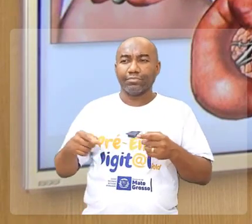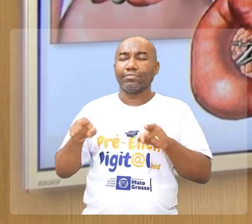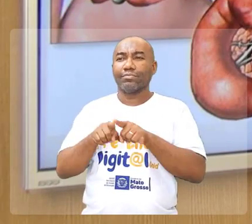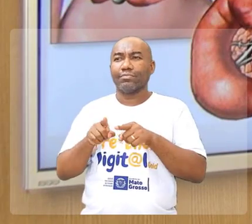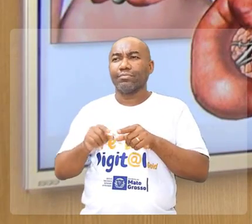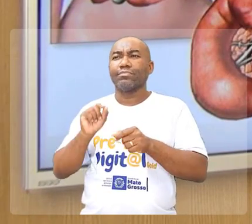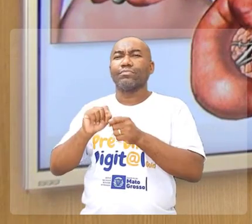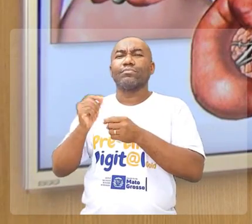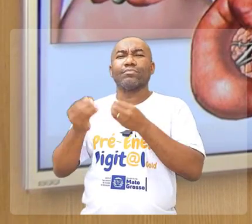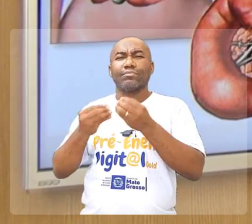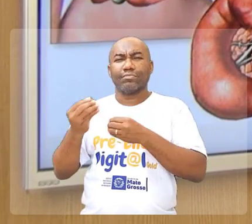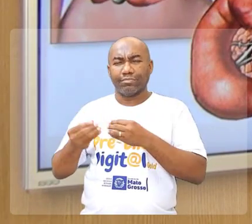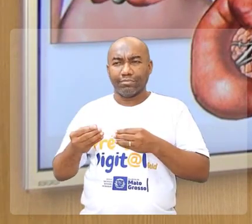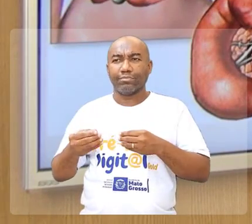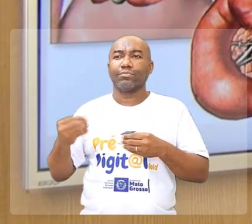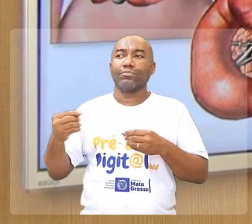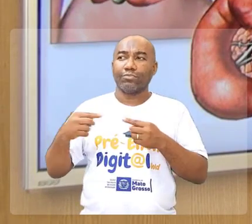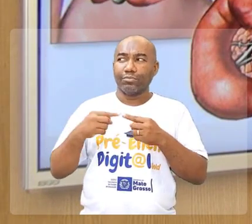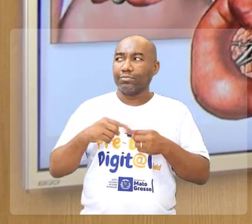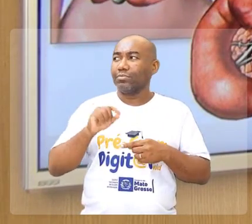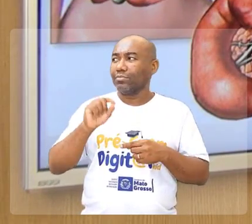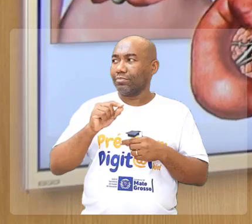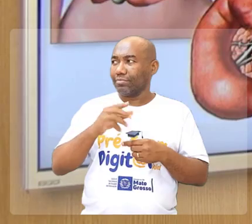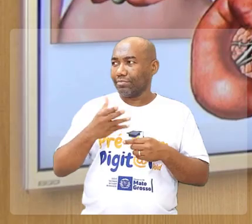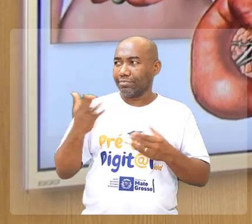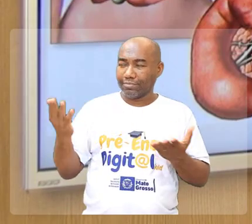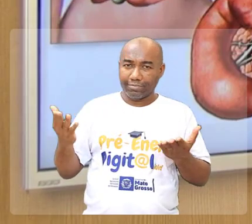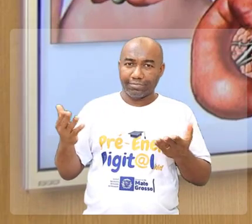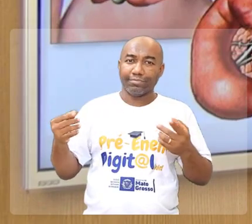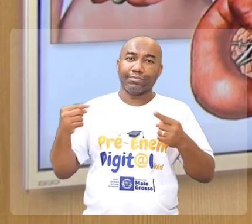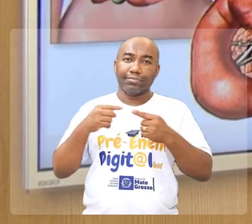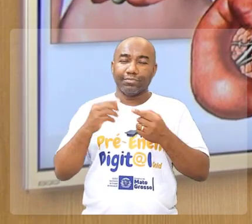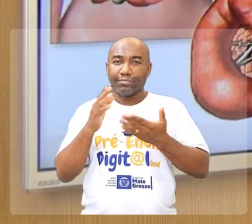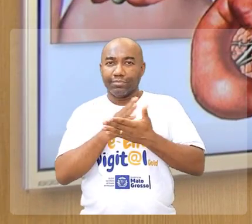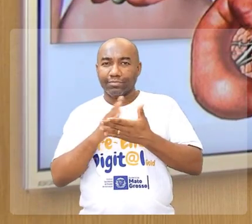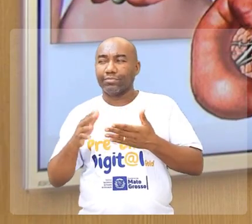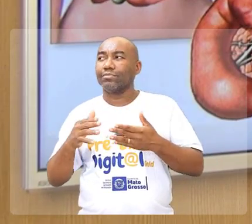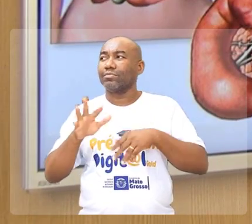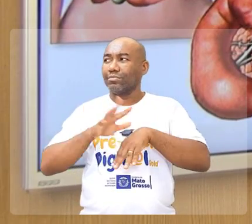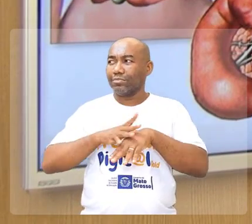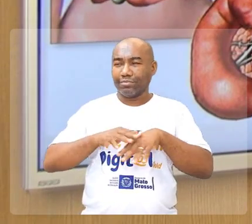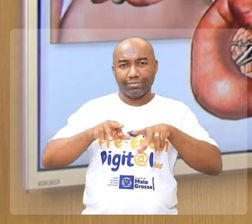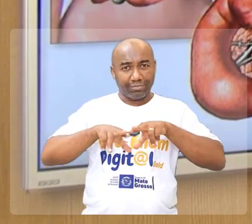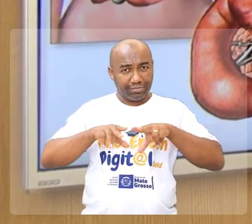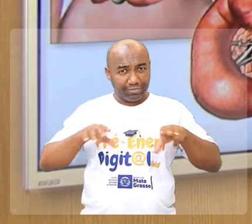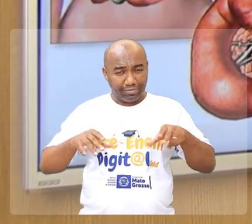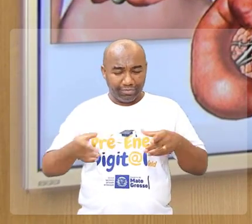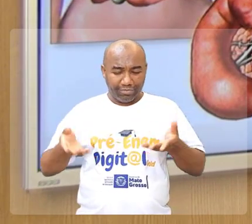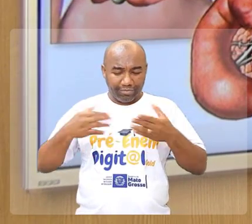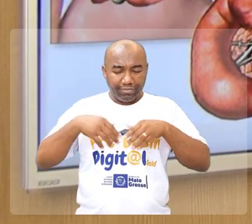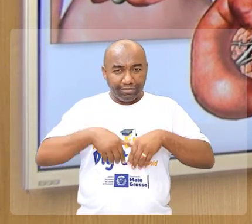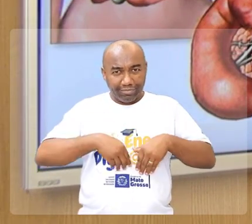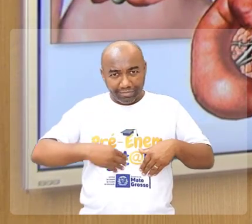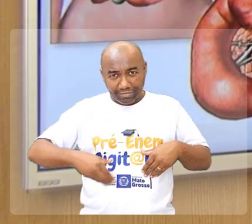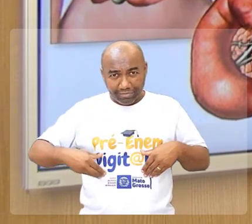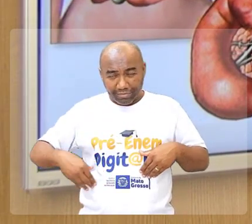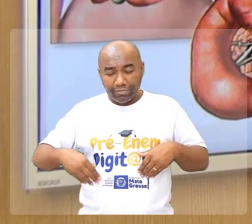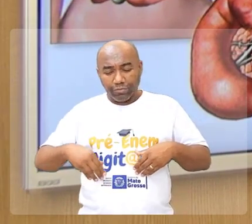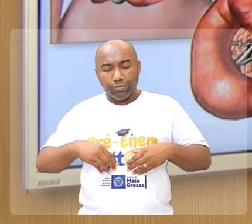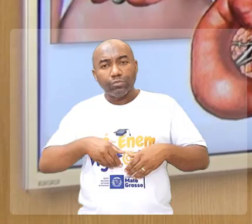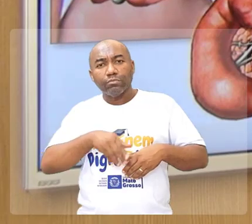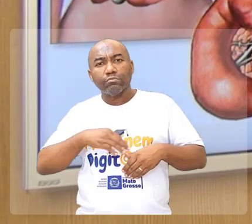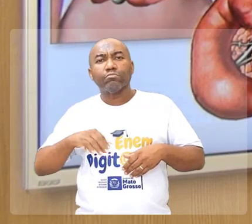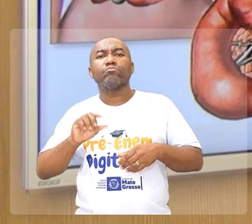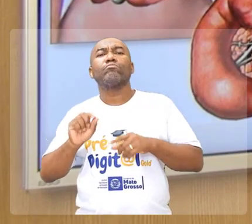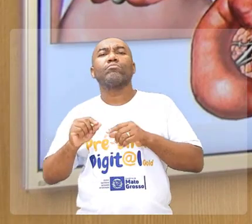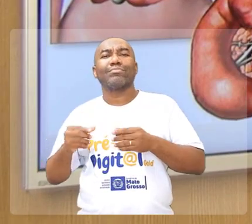associada à produção em pequena quantidade de um hormônio que tem uma relação